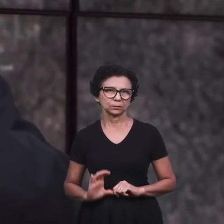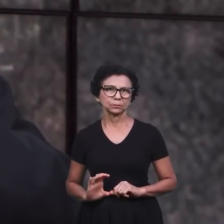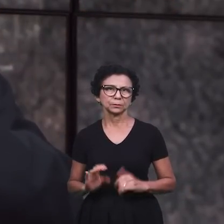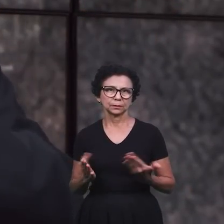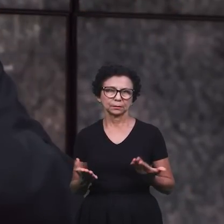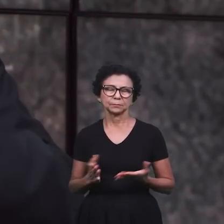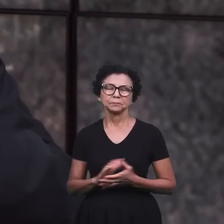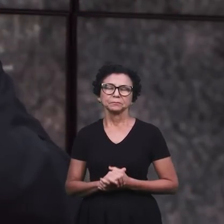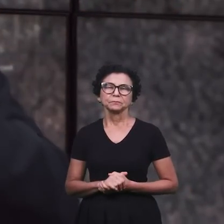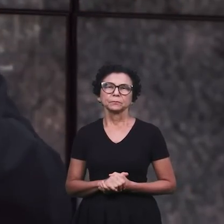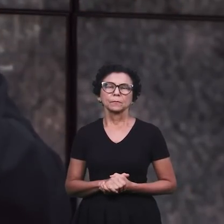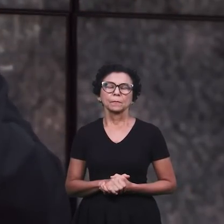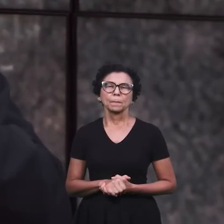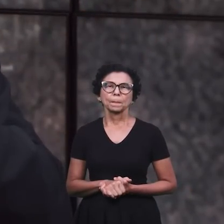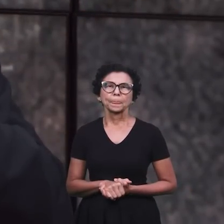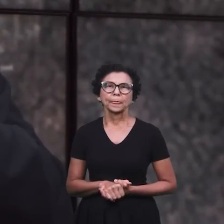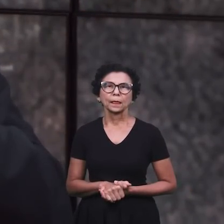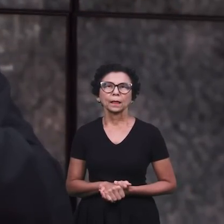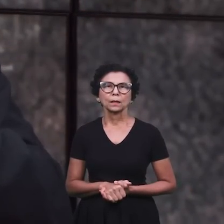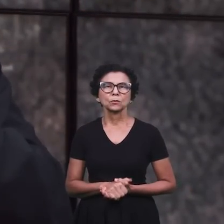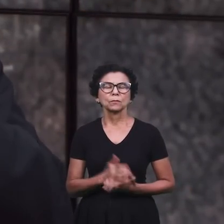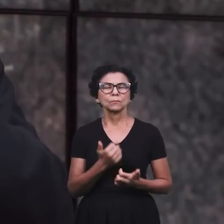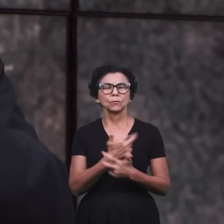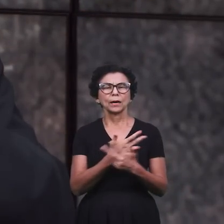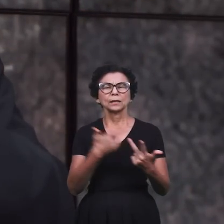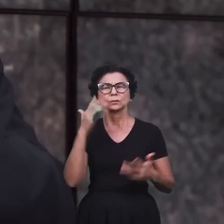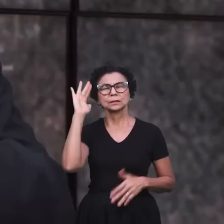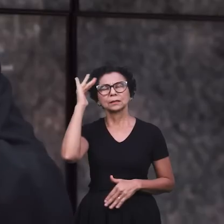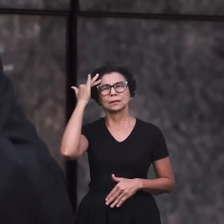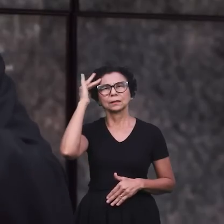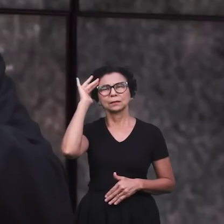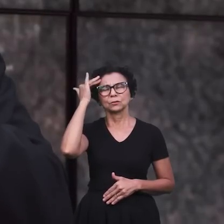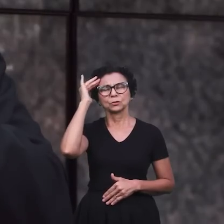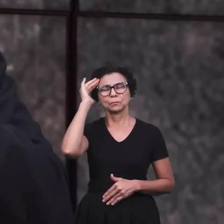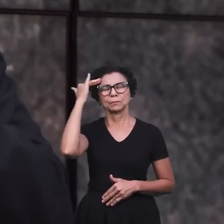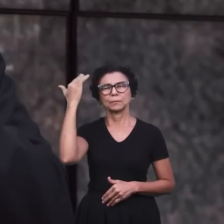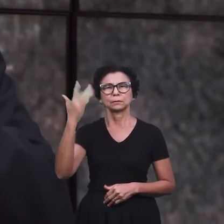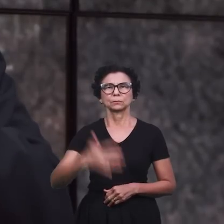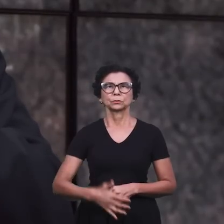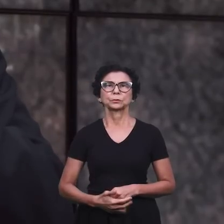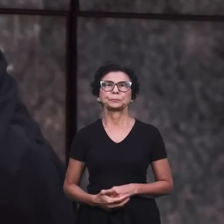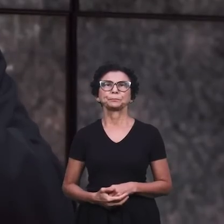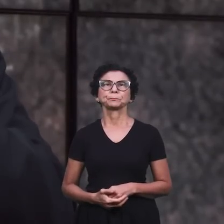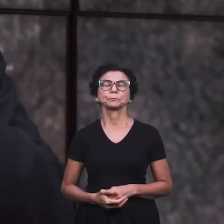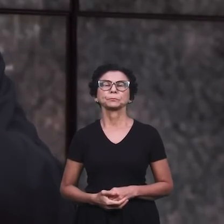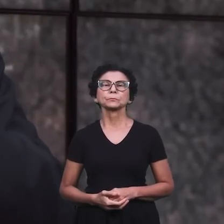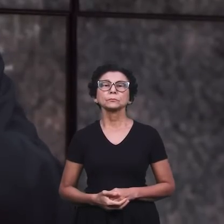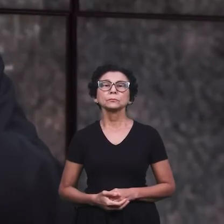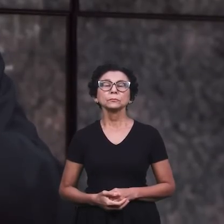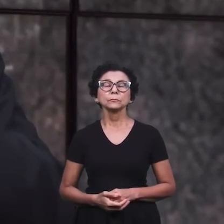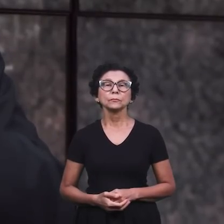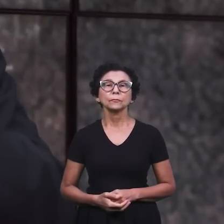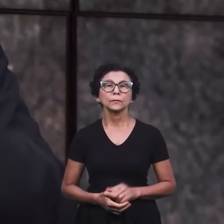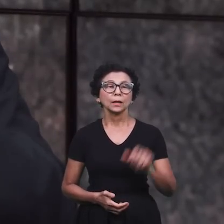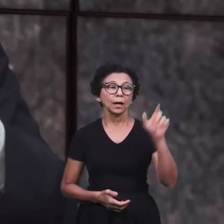Mas a palavra perfeita foi aquilo que Deus revelou, não veio do